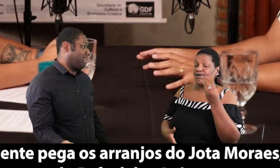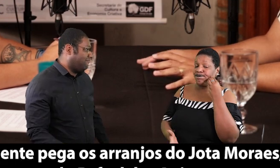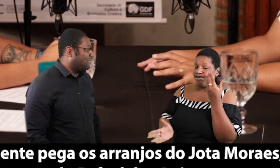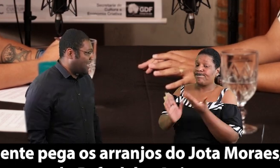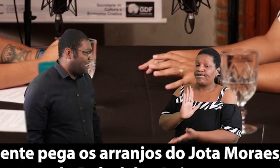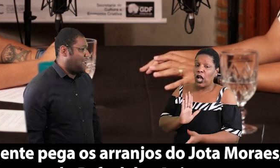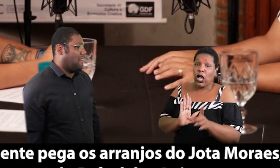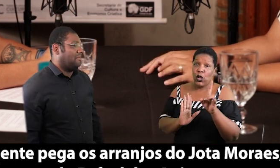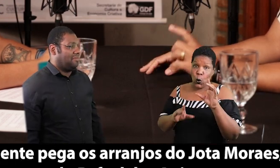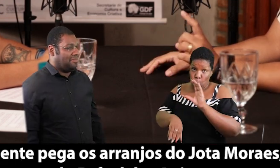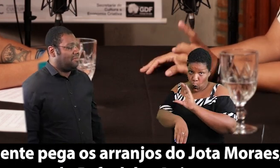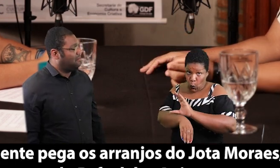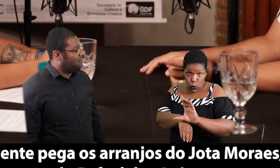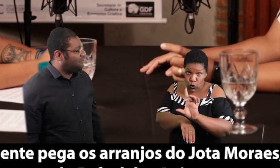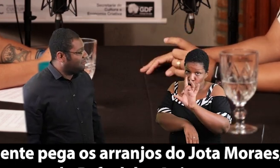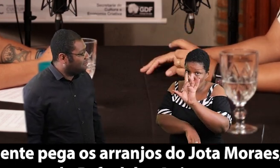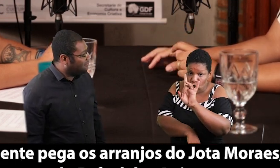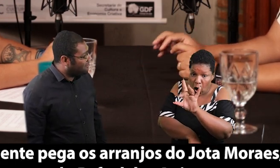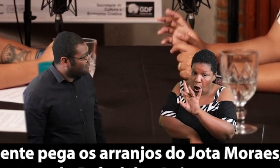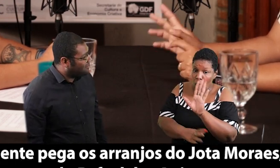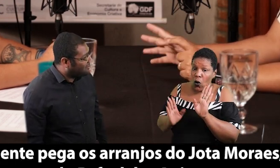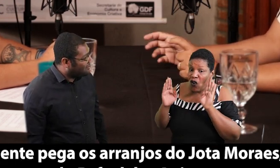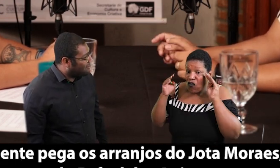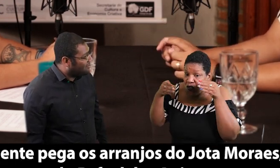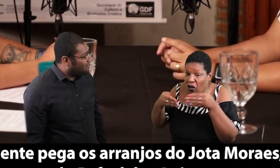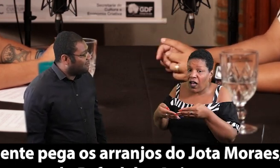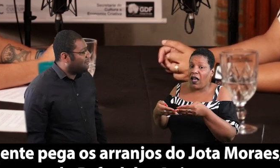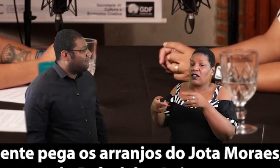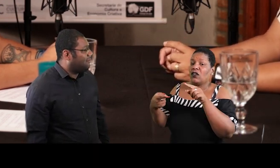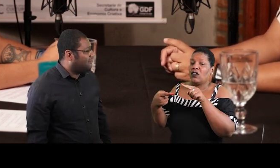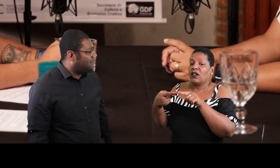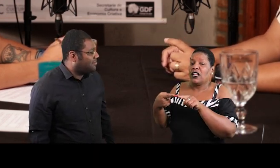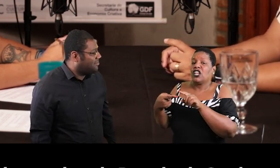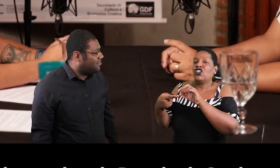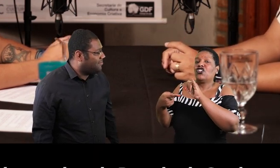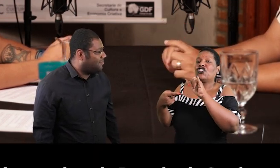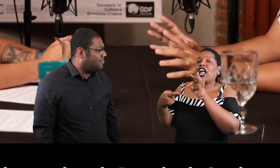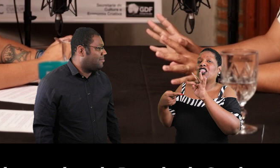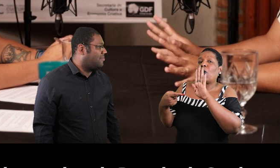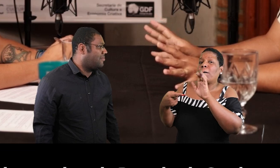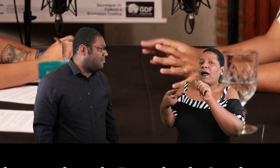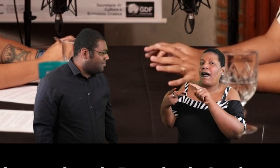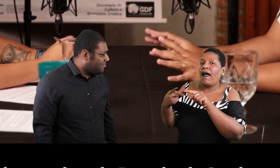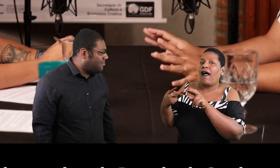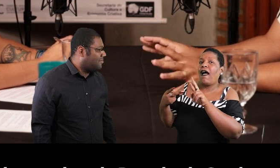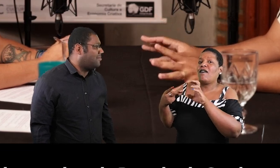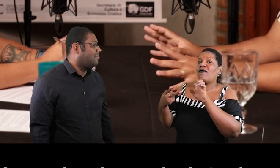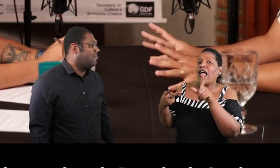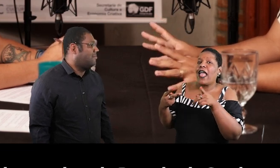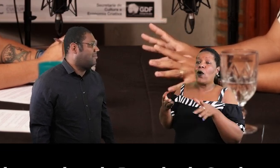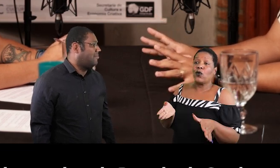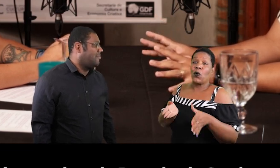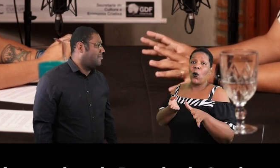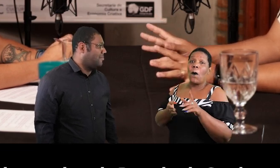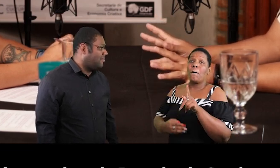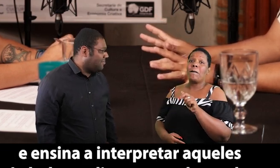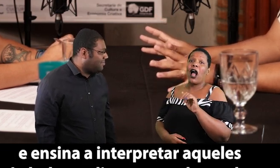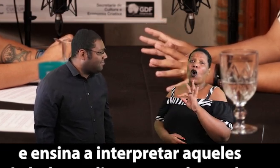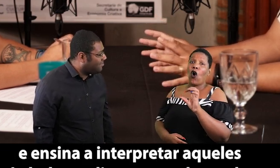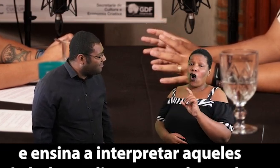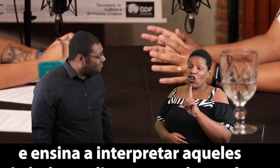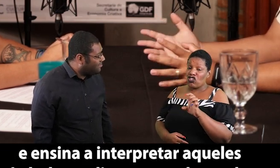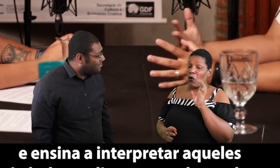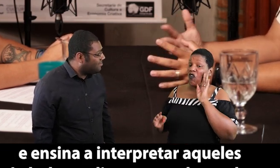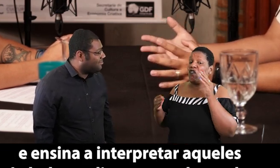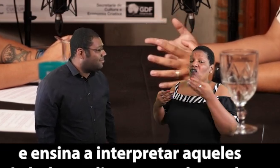A gente pega os arranjos do J. Moraes, do Rafael dos Anjos, dessa galera, do pagode, do samba, e